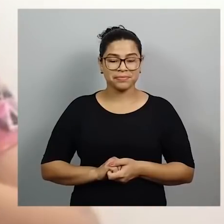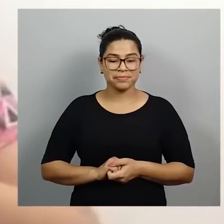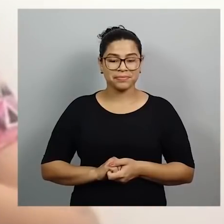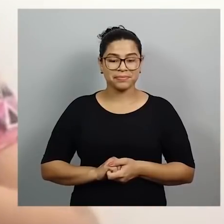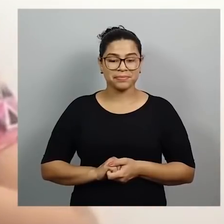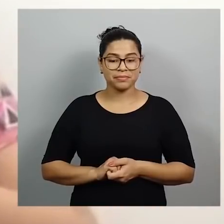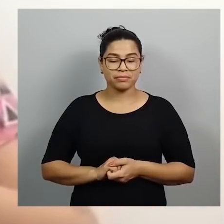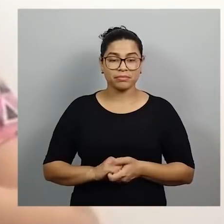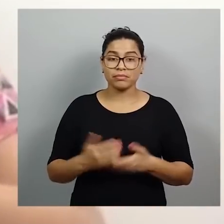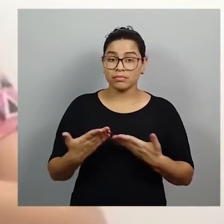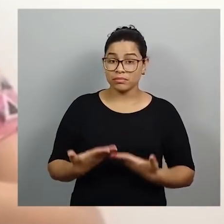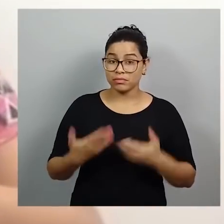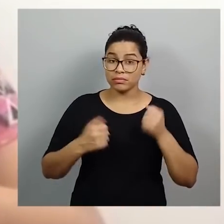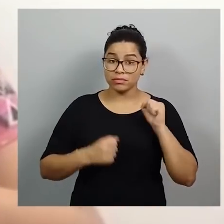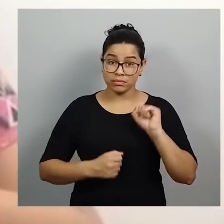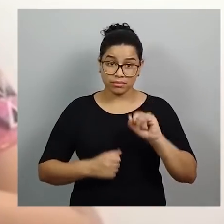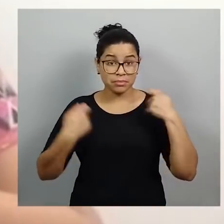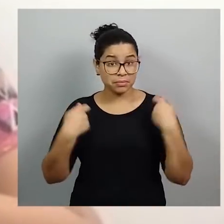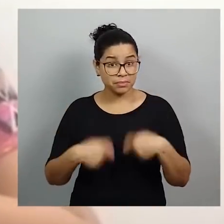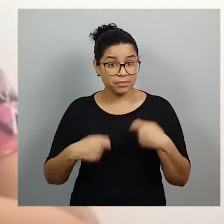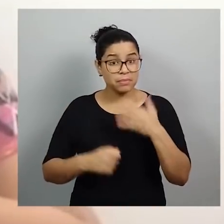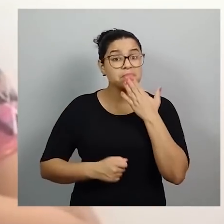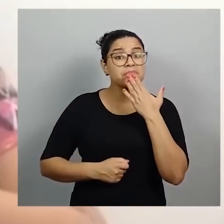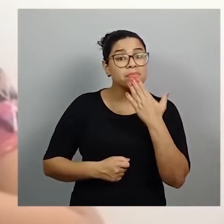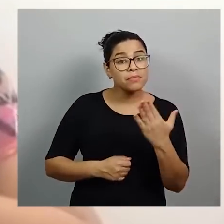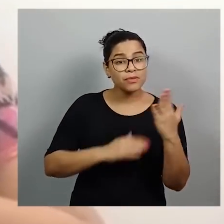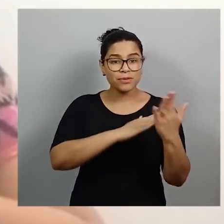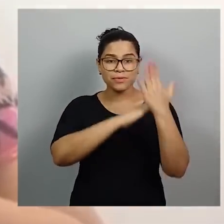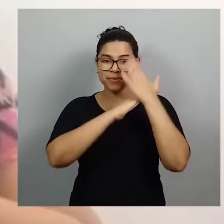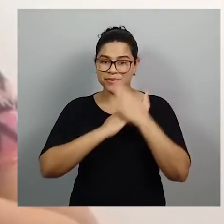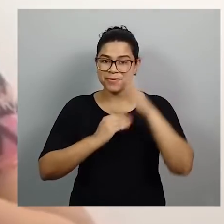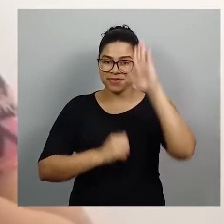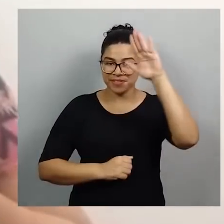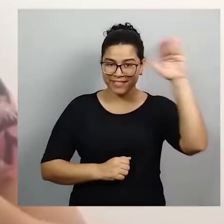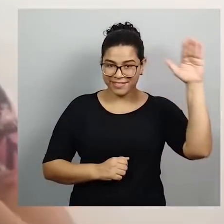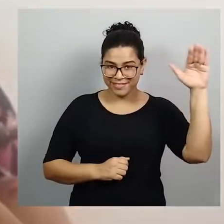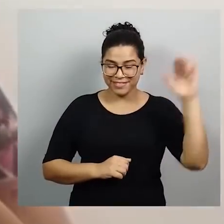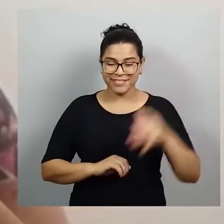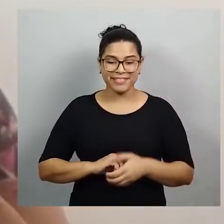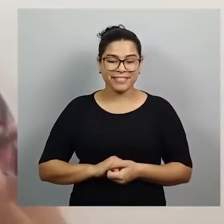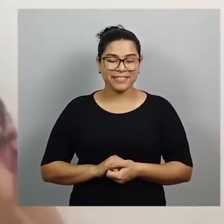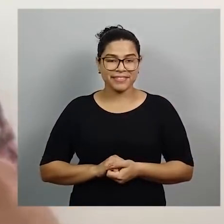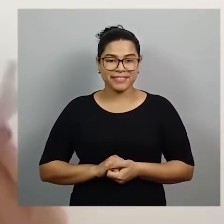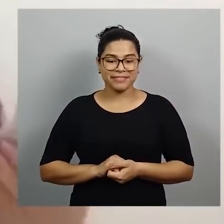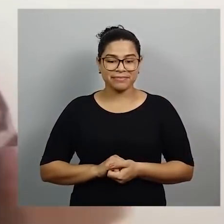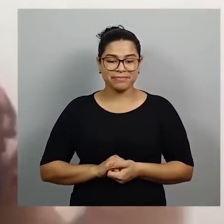tesoura sem ponta, caso haja necessidade, peça a ajuda de um adulto.